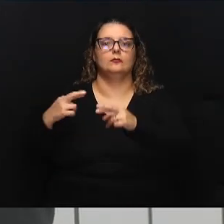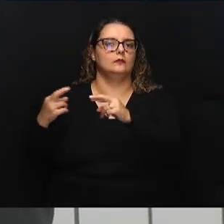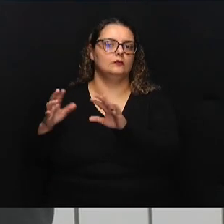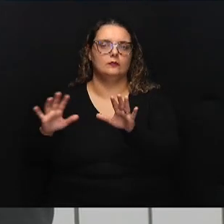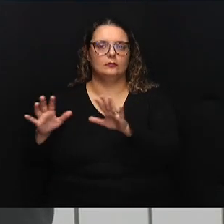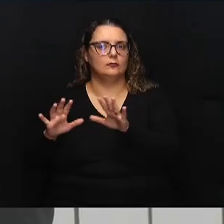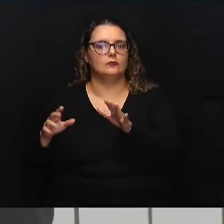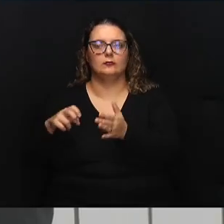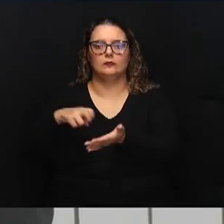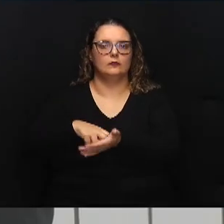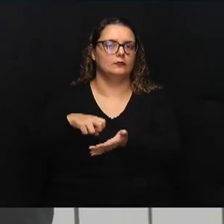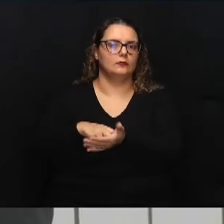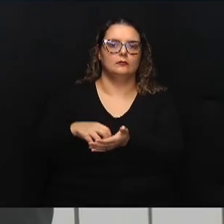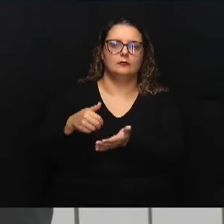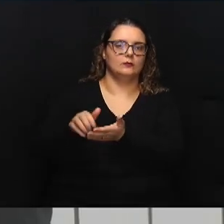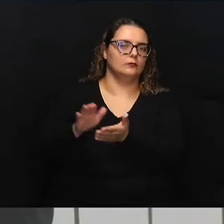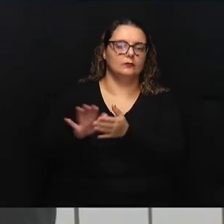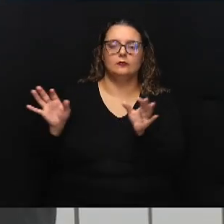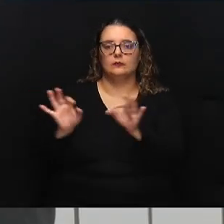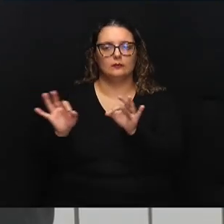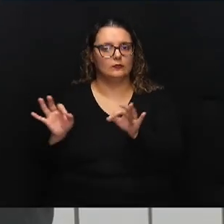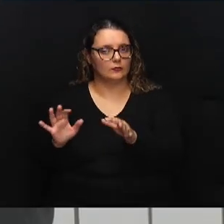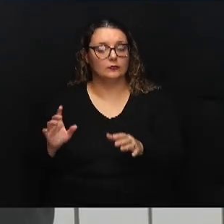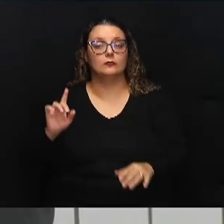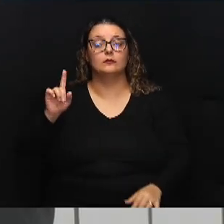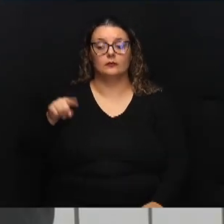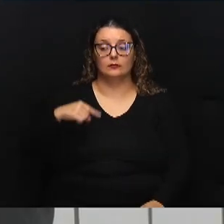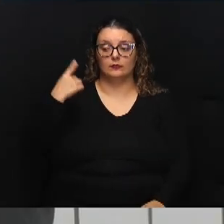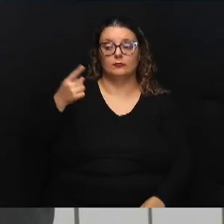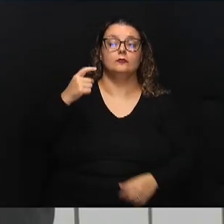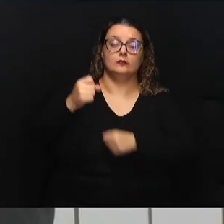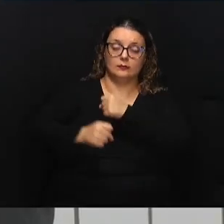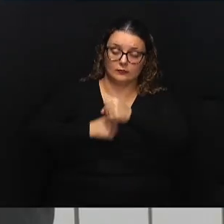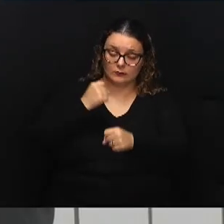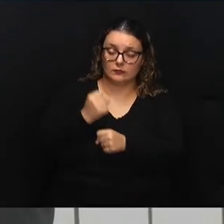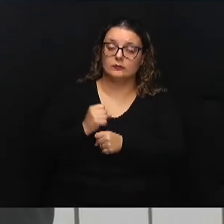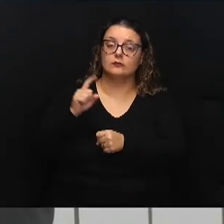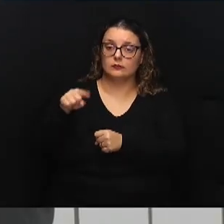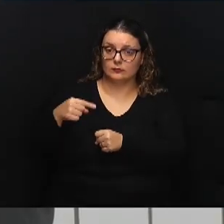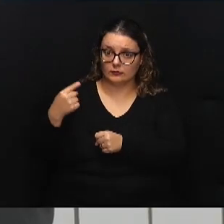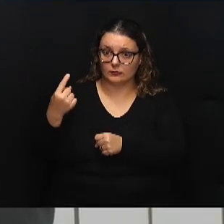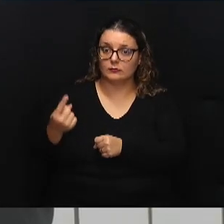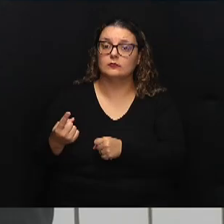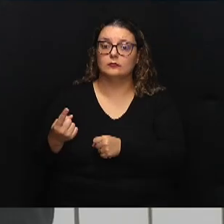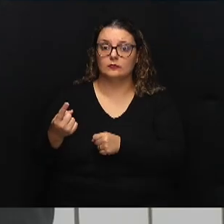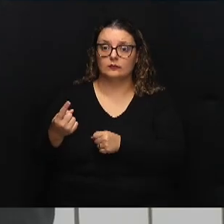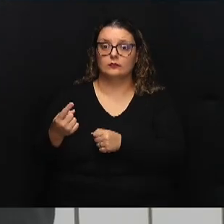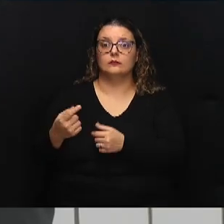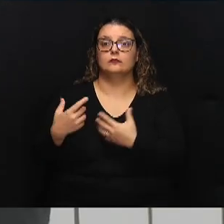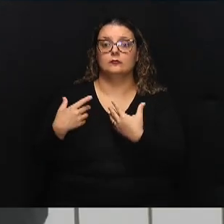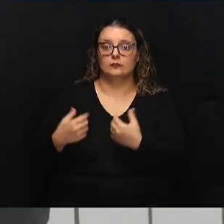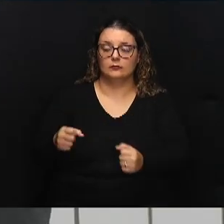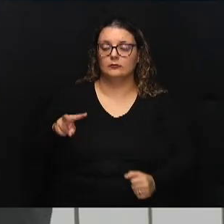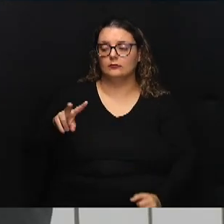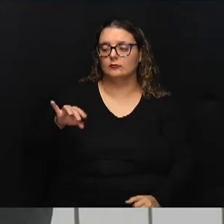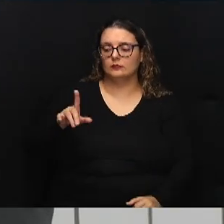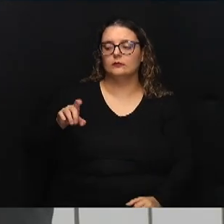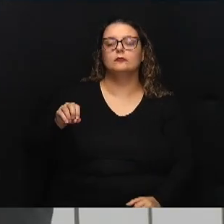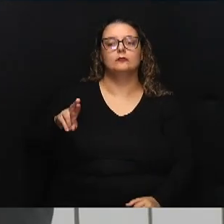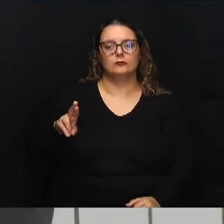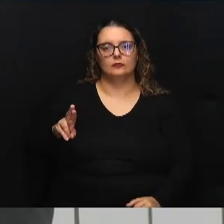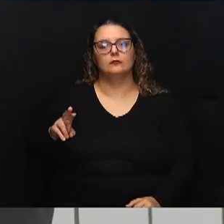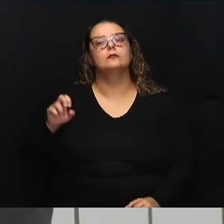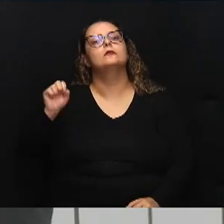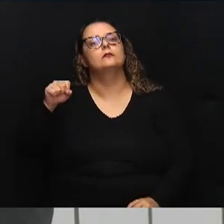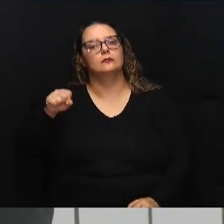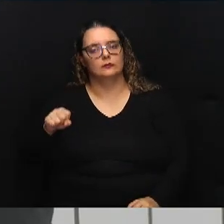fiscalização, punição, multa, nada. A partir do ano que vem, entrando em vigor, aí sim,